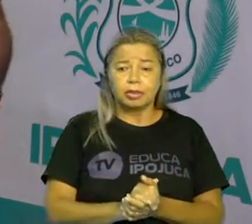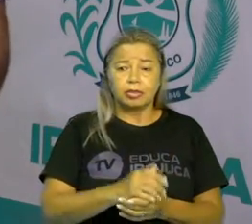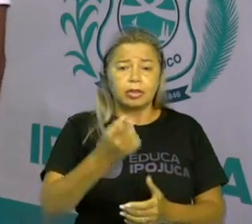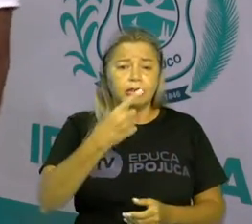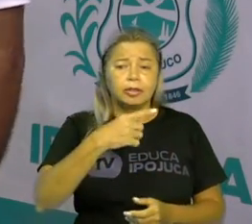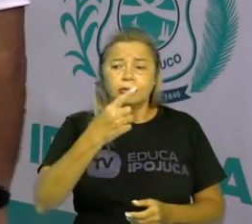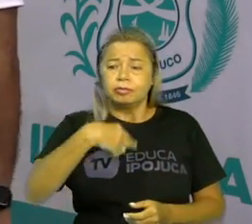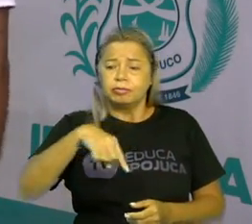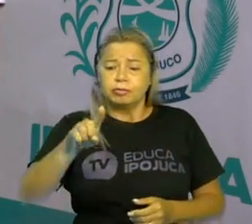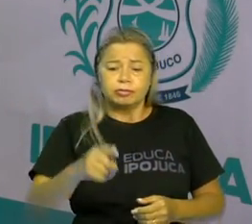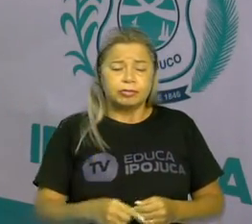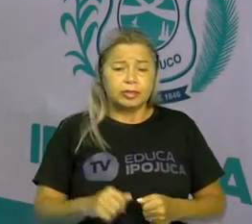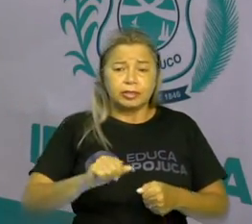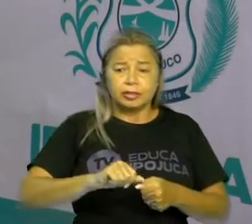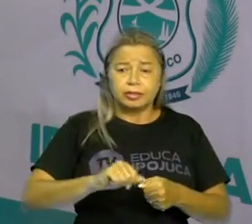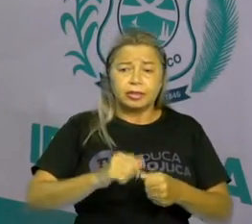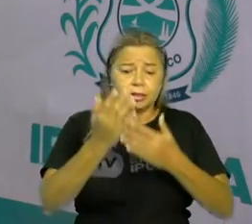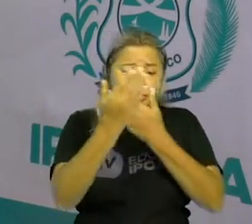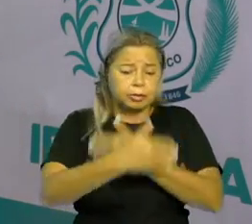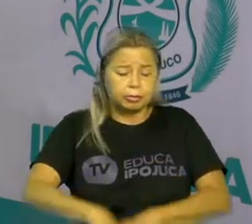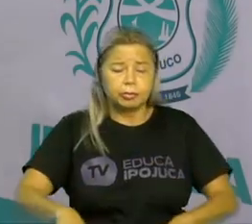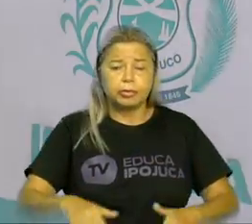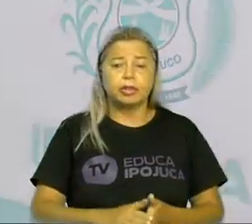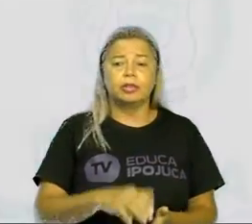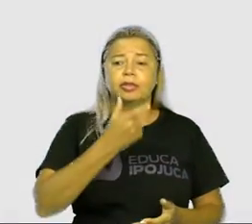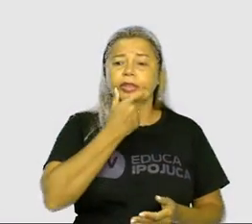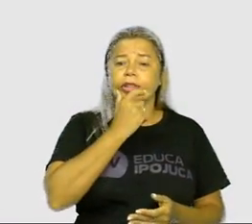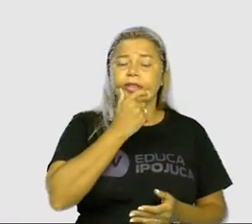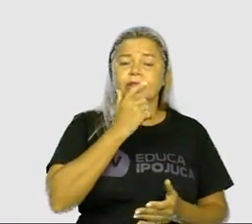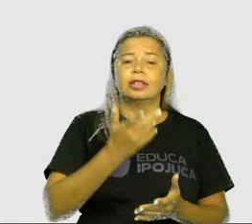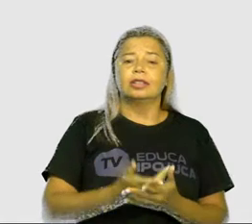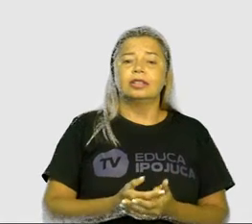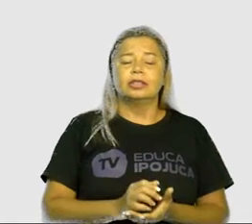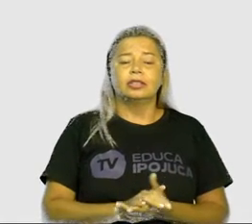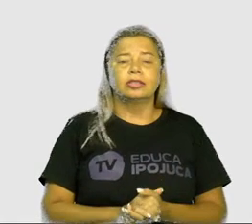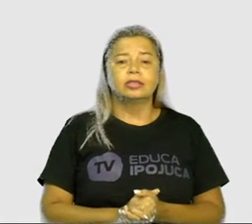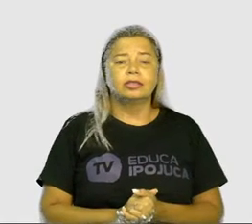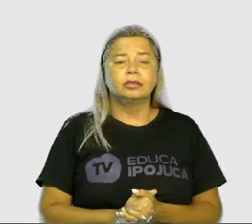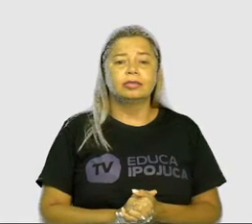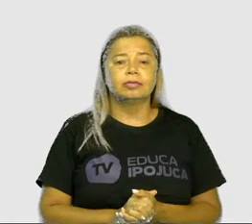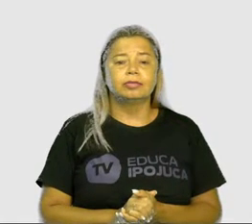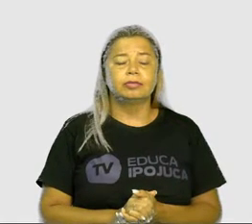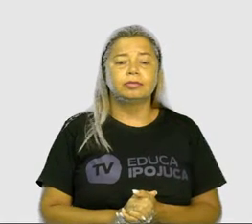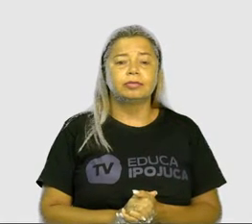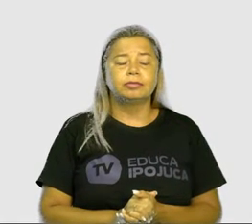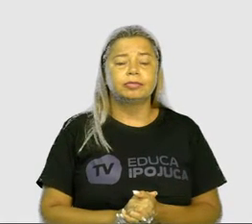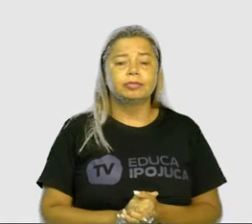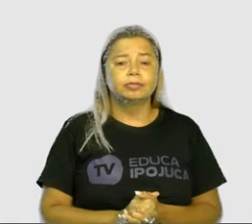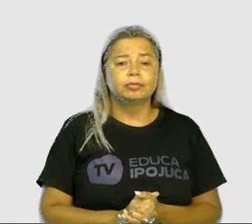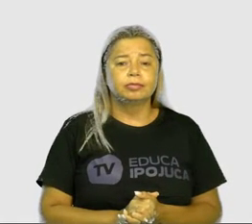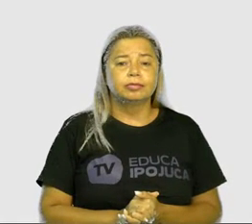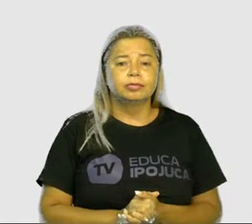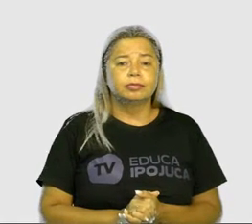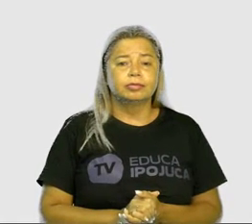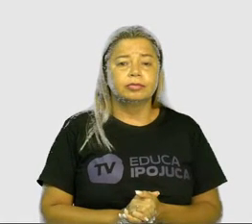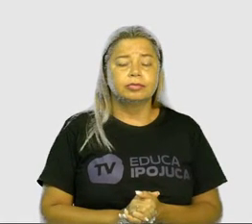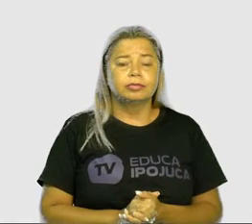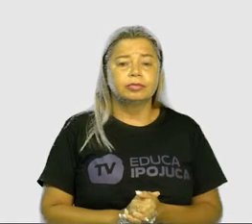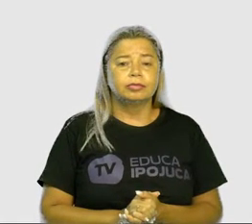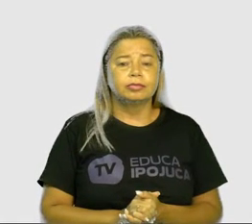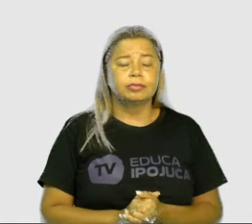que vocês vão fazer aí no futuro de língua inglesa, tá bom? Então, nós temos aqui, ó, goose, que ficaria